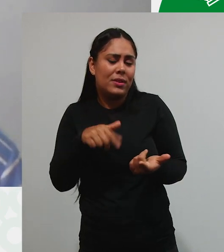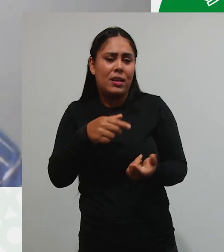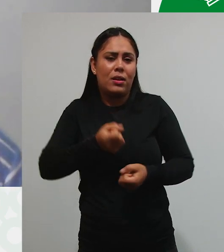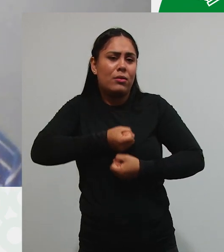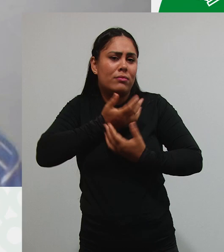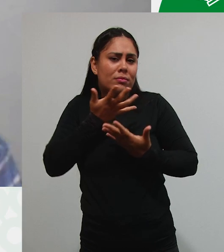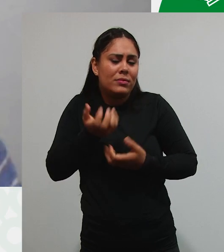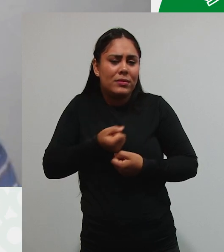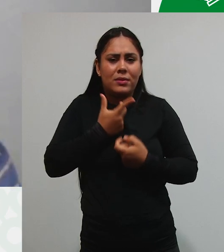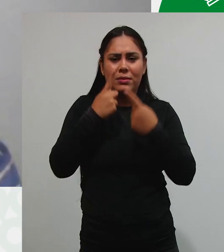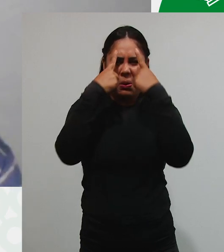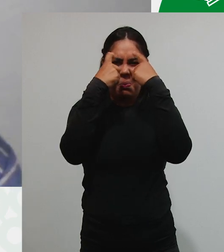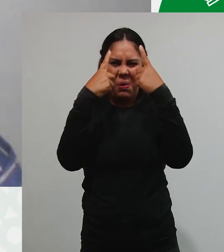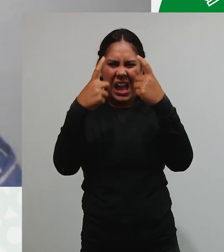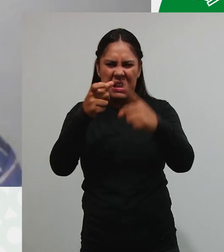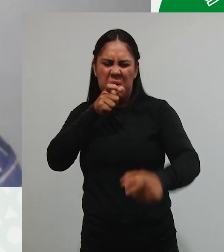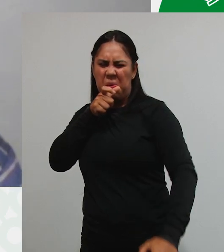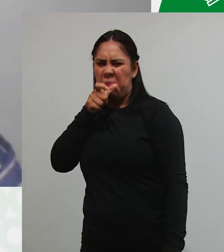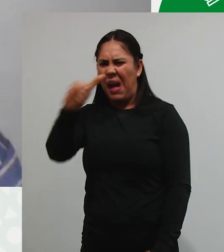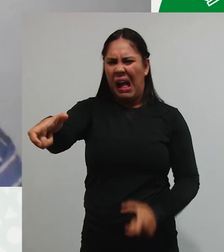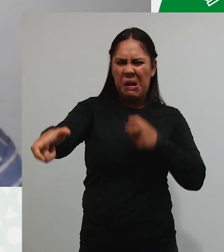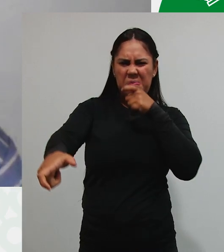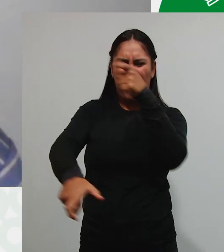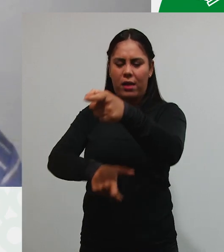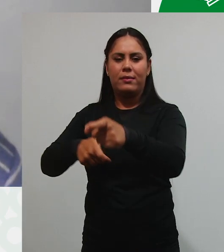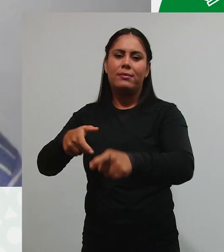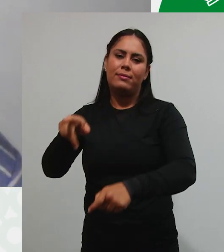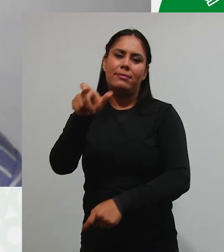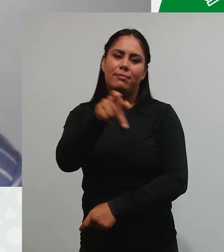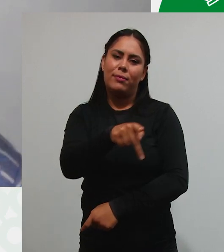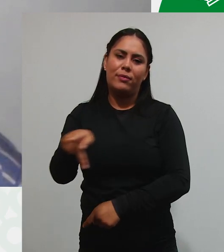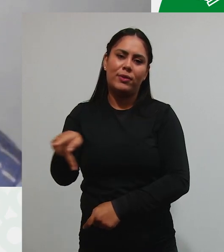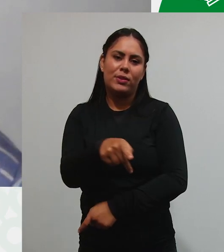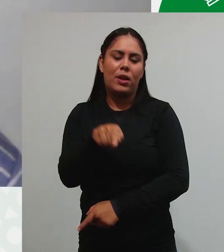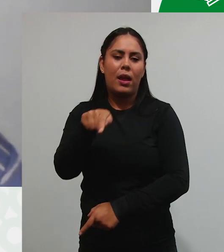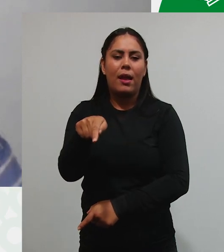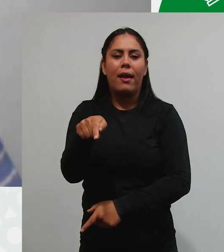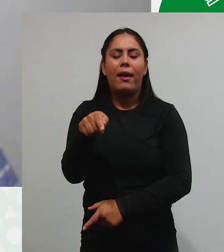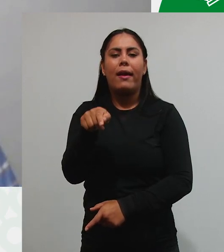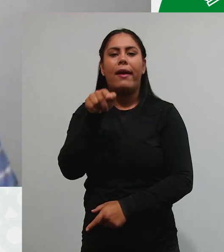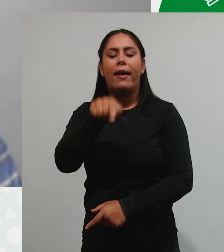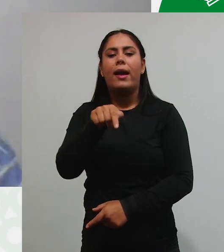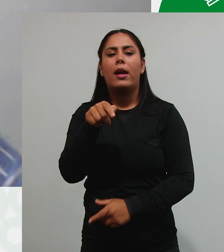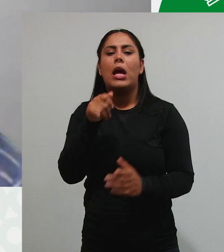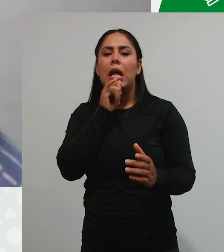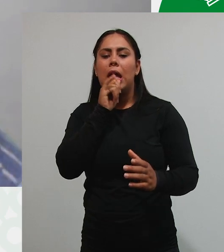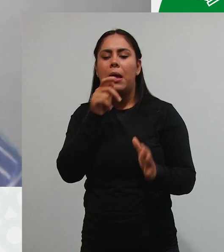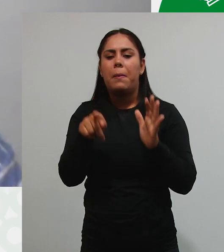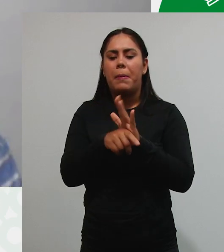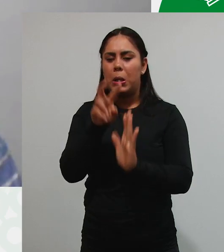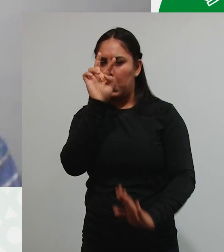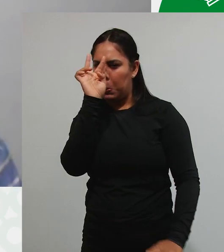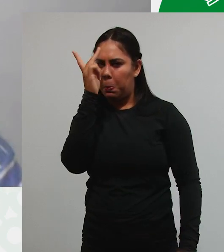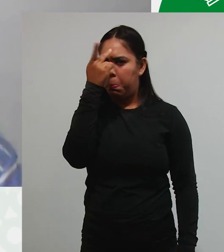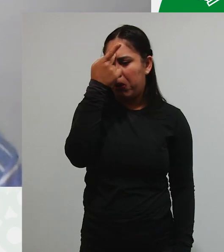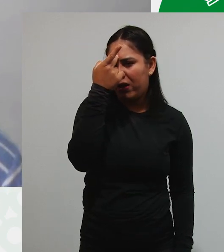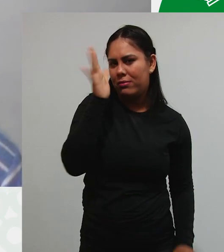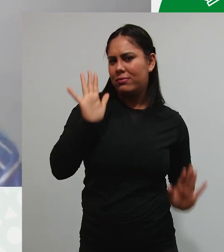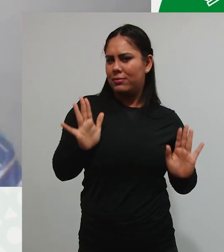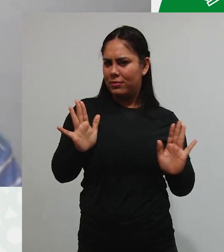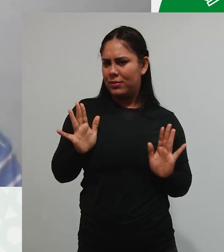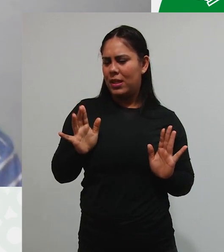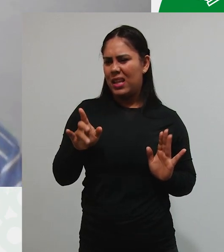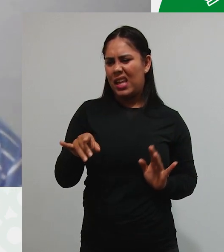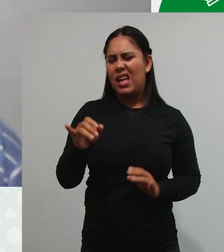forma violenta com o próprio professor e a professora, porque elas incorporam, ou seja, a imagem do professor e